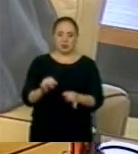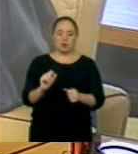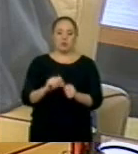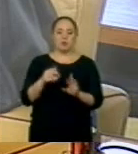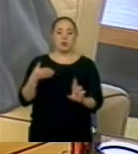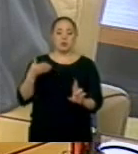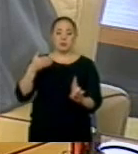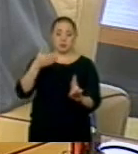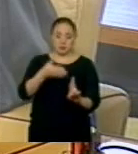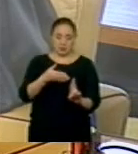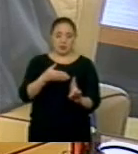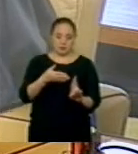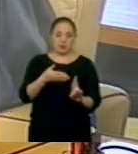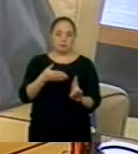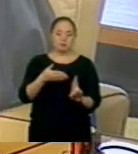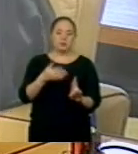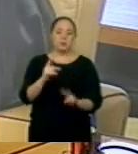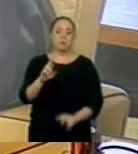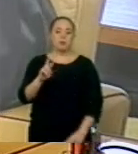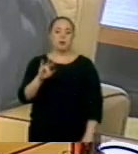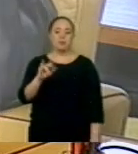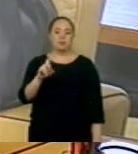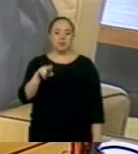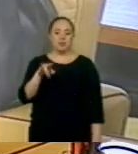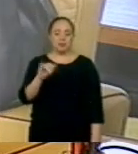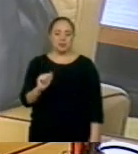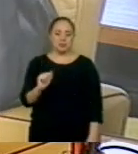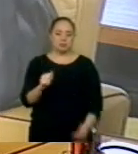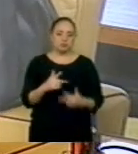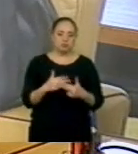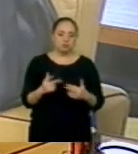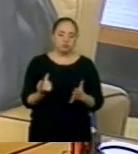ao cabimento da providência em face da situação de franca